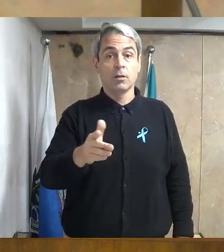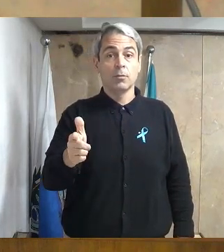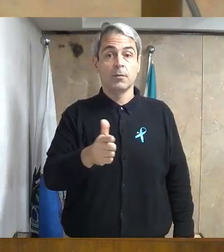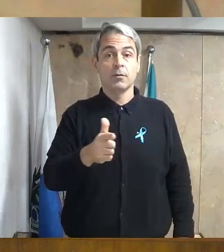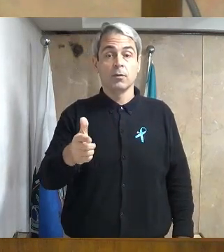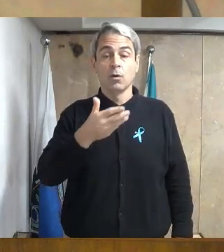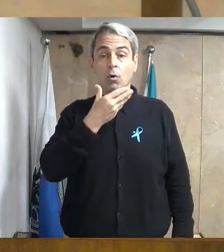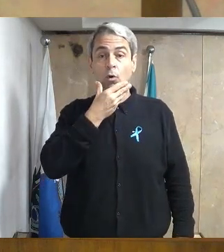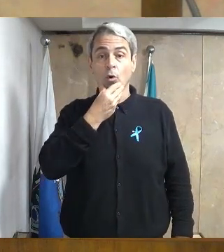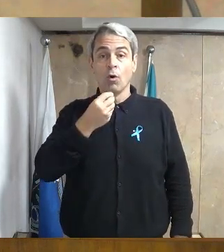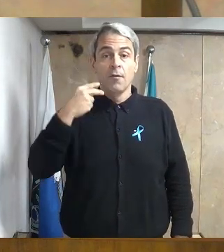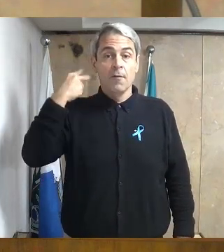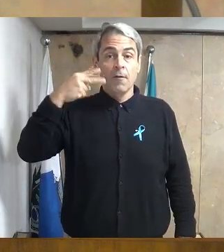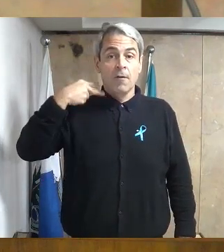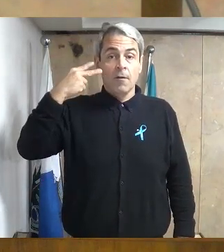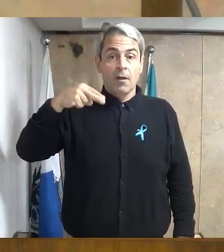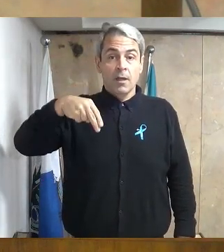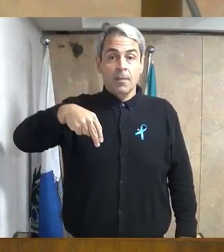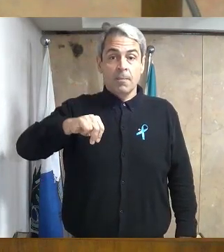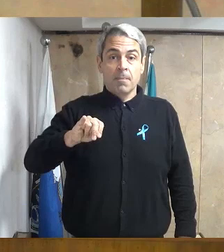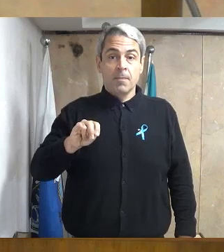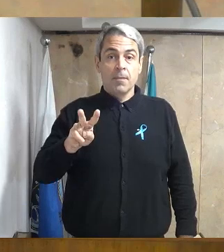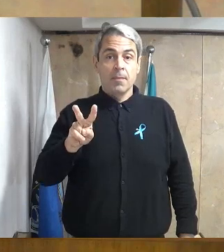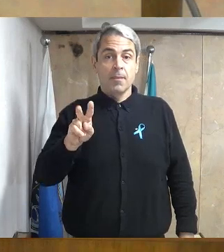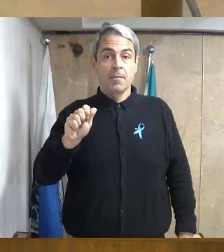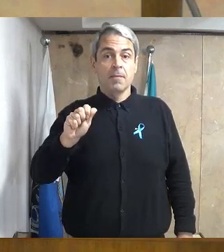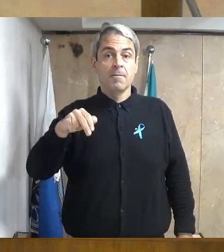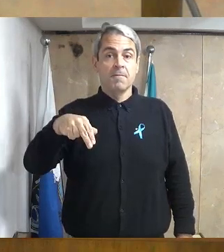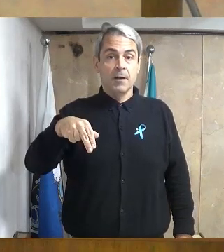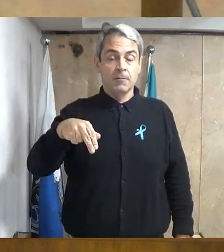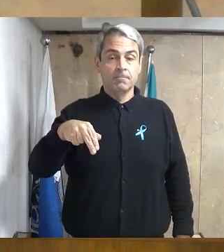4884/2022, do excelentíssimo vereador Nivão Almeida,